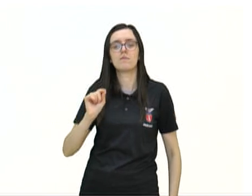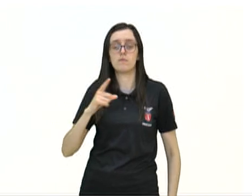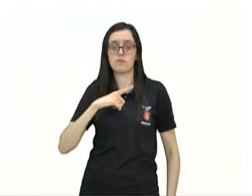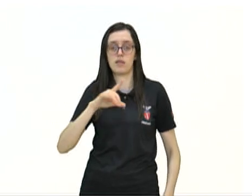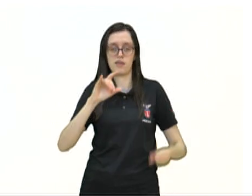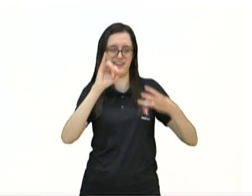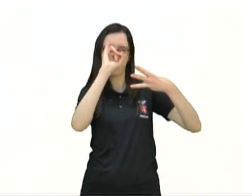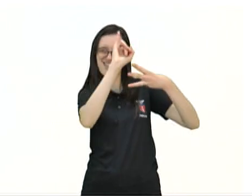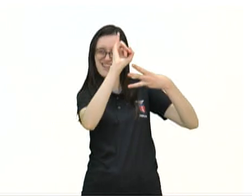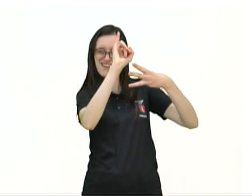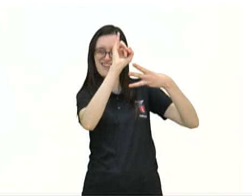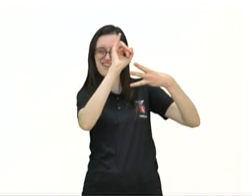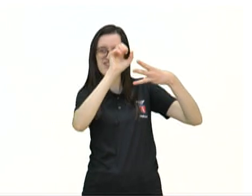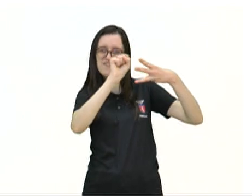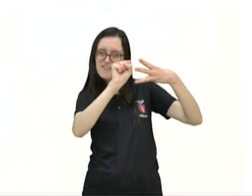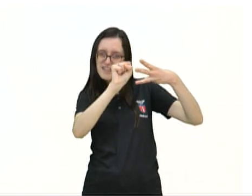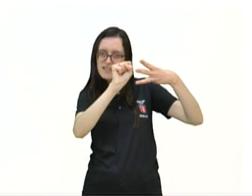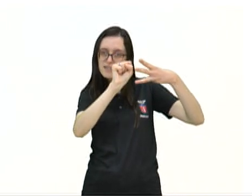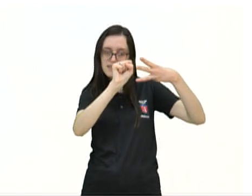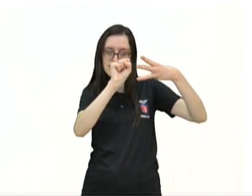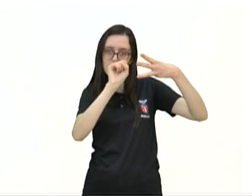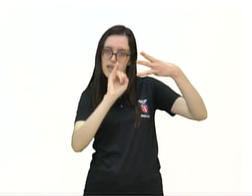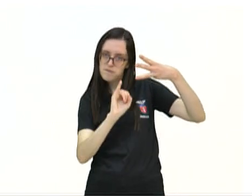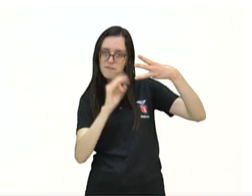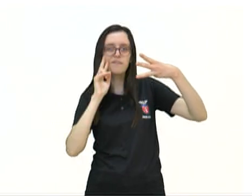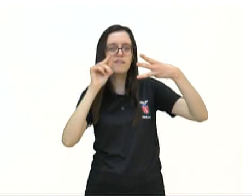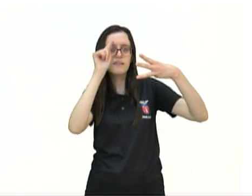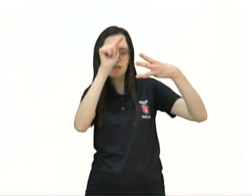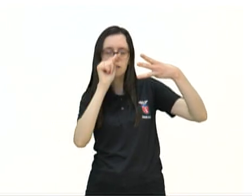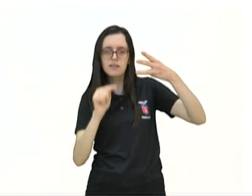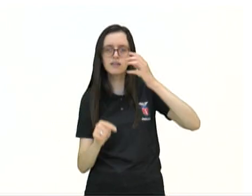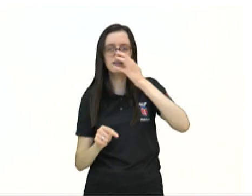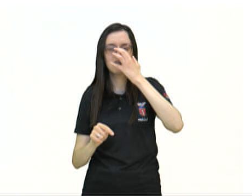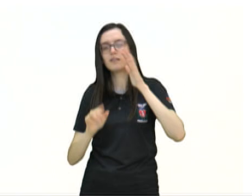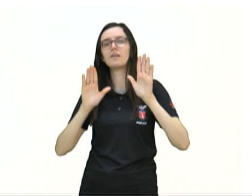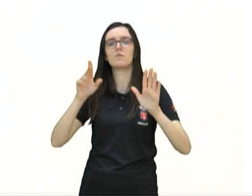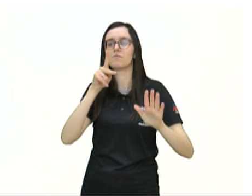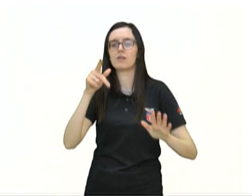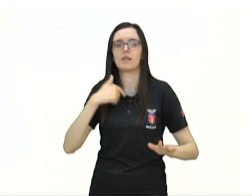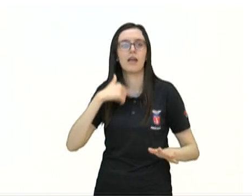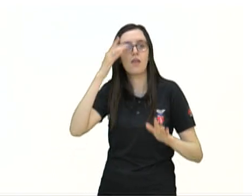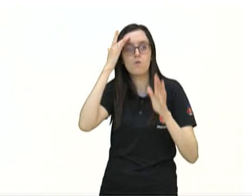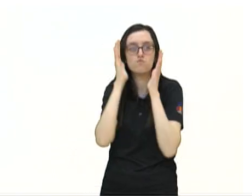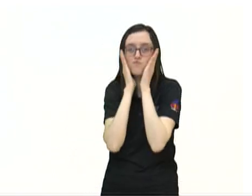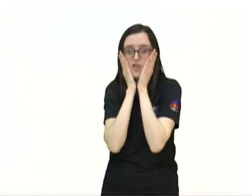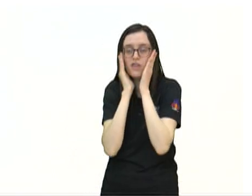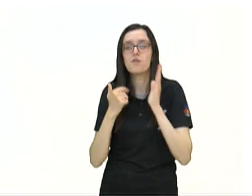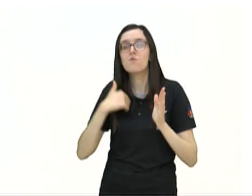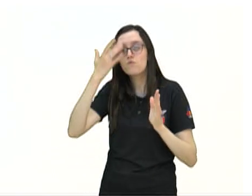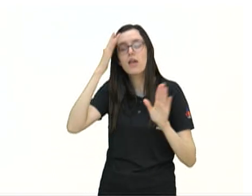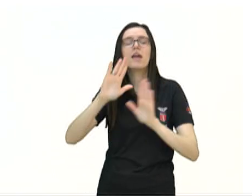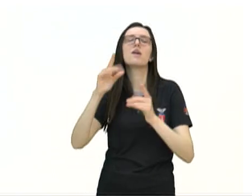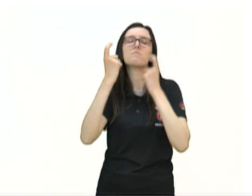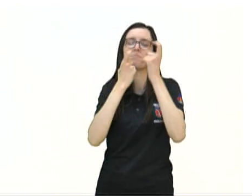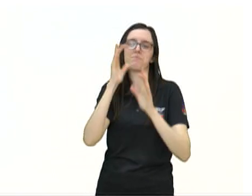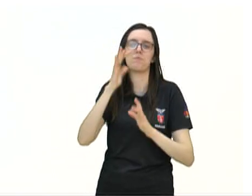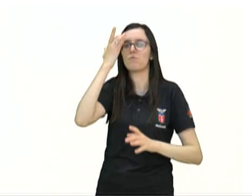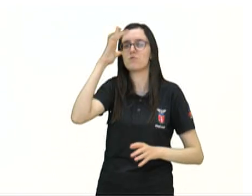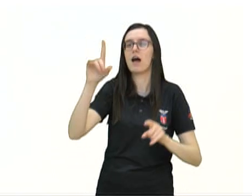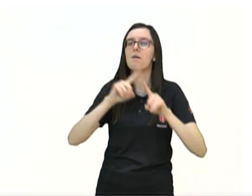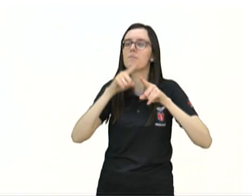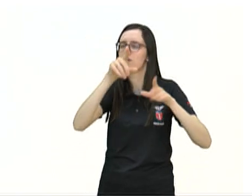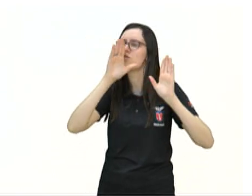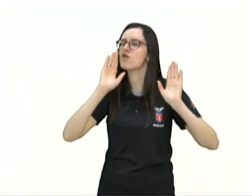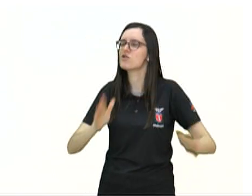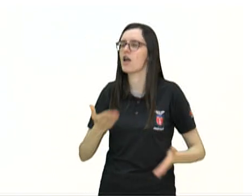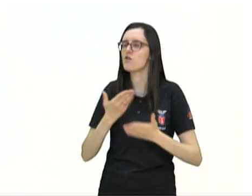indicativo, subjuntivo e imperativo. Mas, professor, eu não sei o que é isso. Você pode não saber, mas você